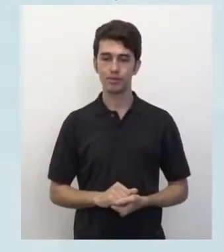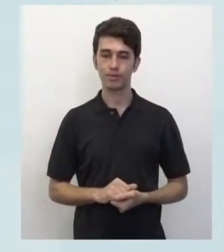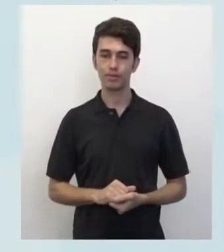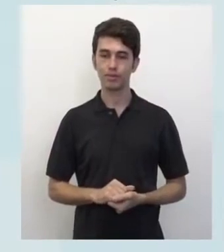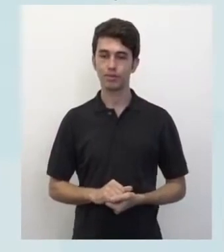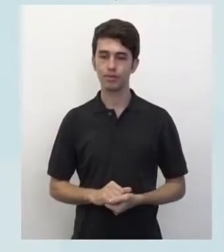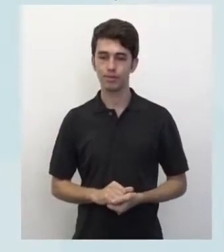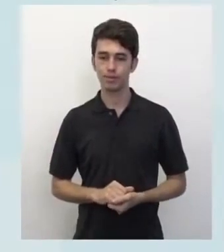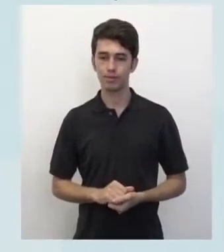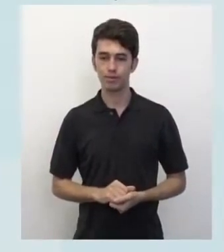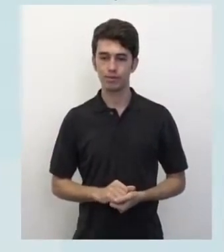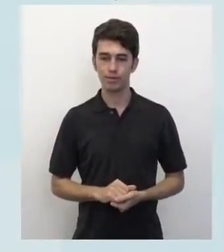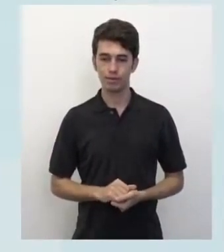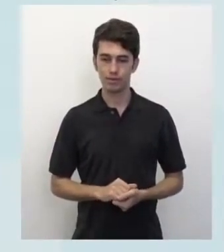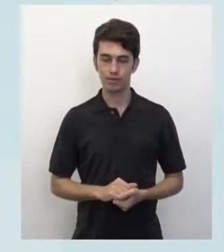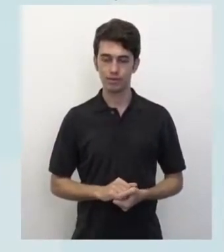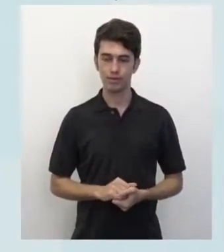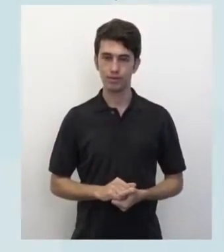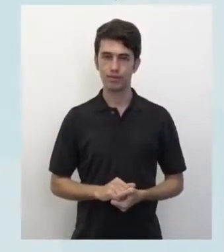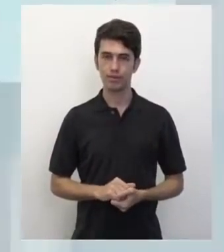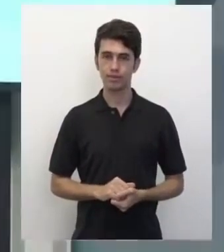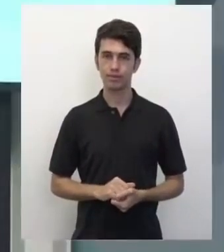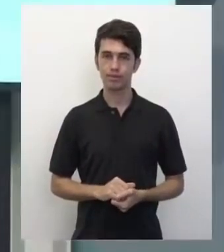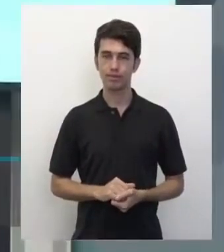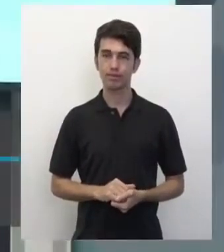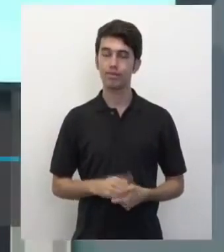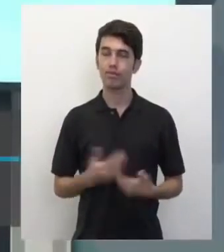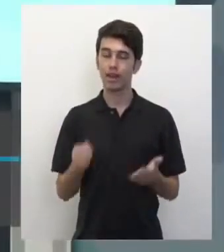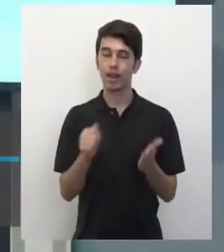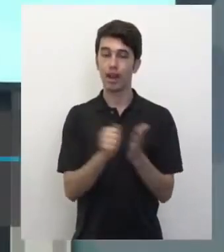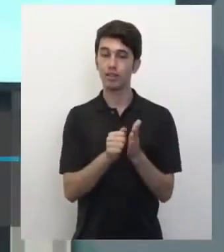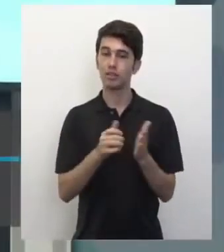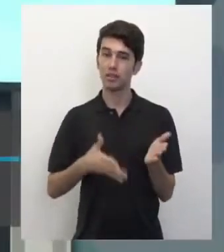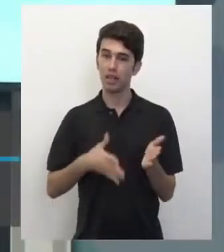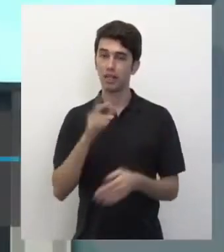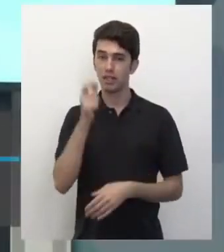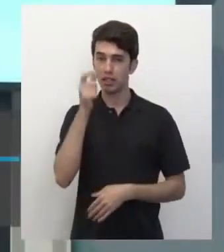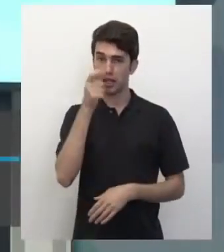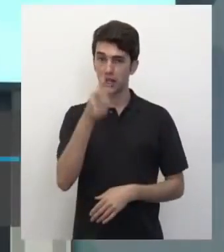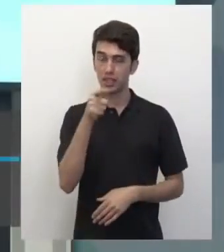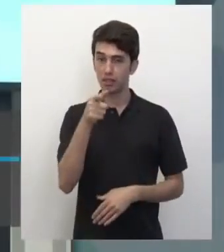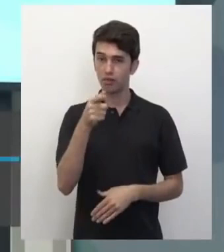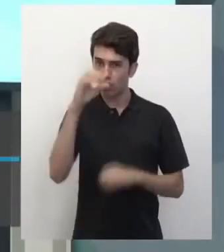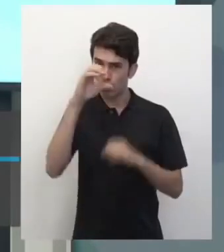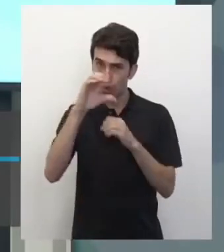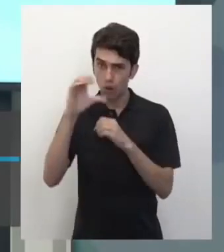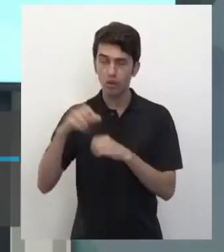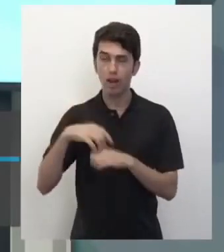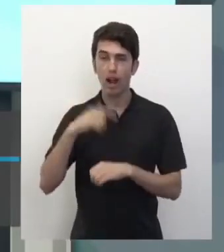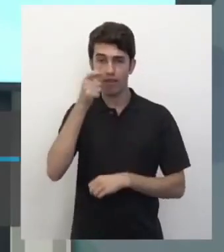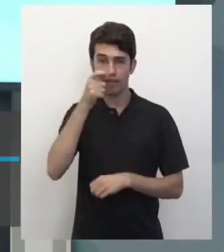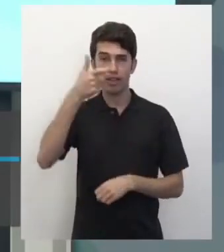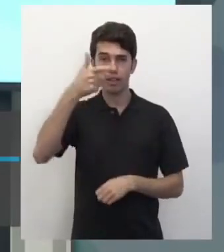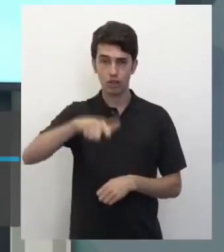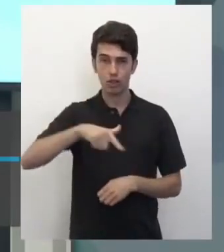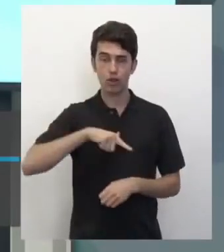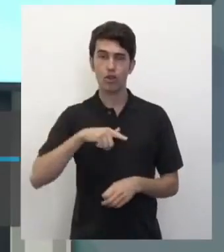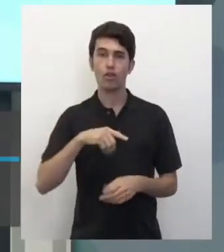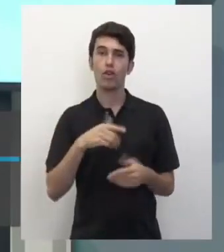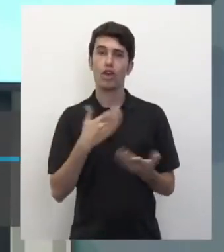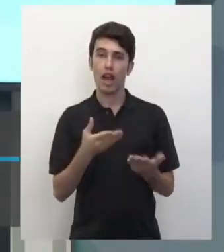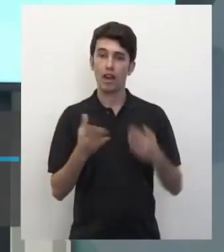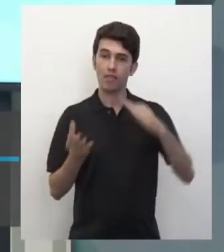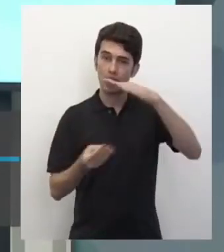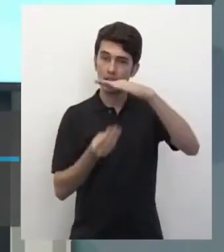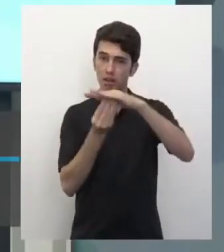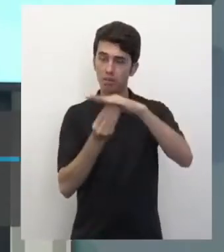mesmo ritmo, em 6 horas. Tá? Então é uma atividade interessante, se ficou, show, com dúvida, assista a aula novamente, é importante, vai lá no repositório,